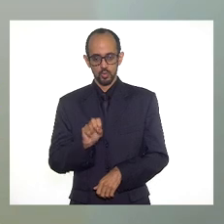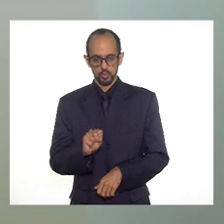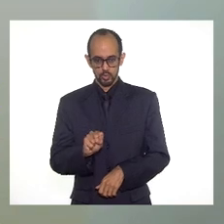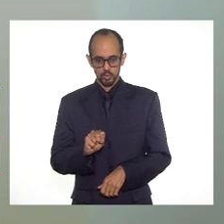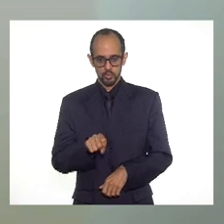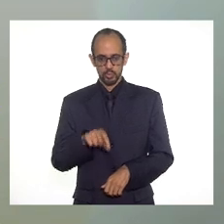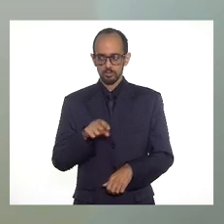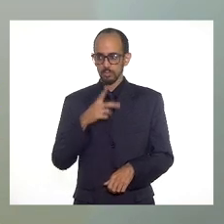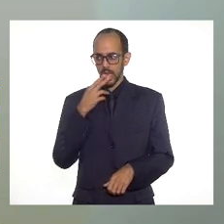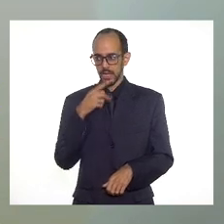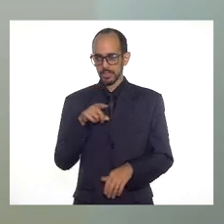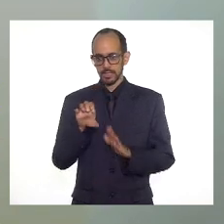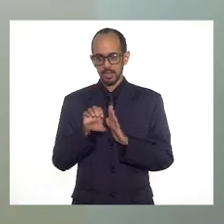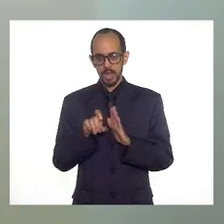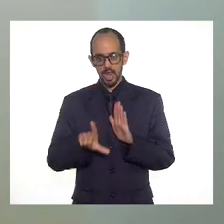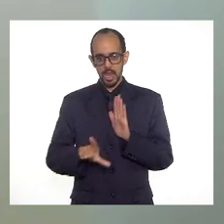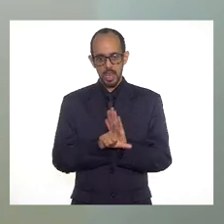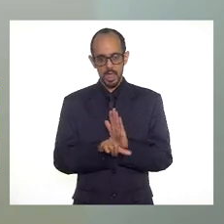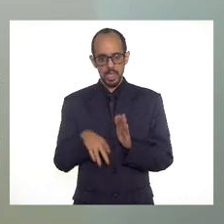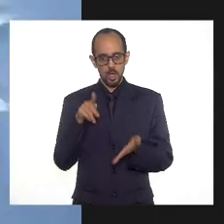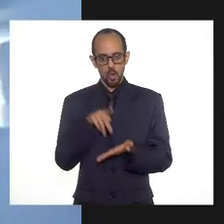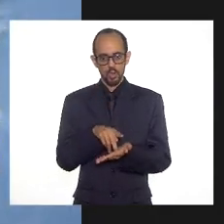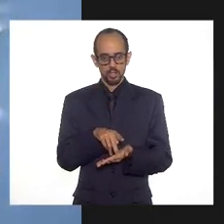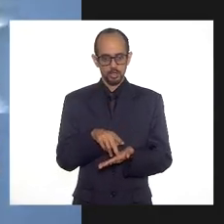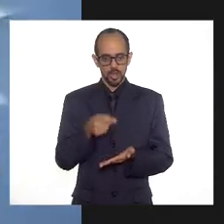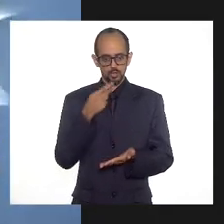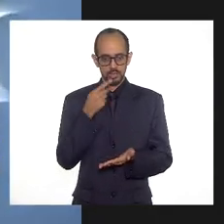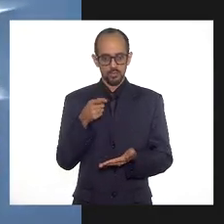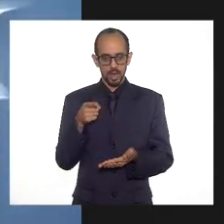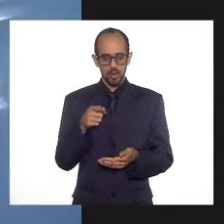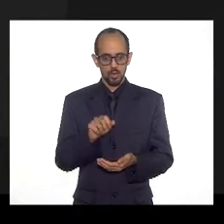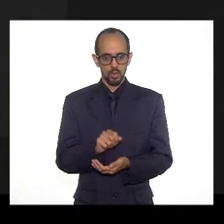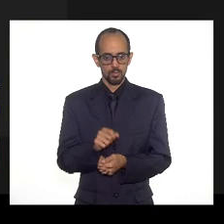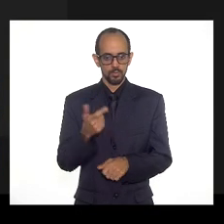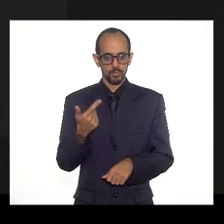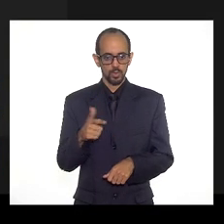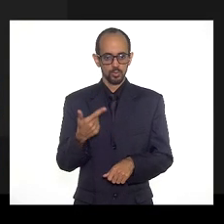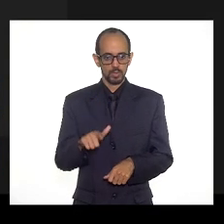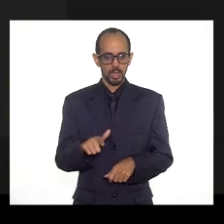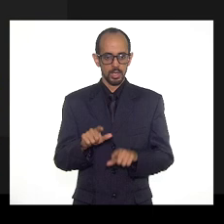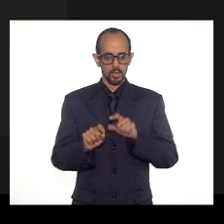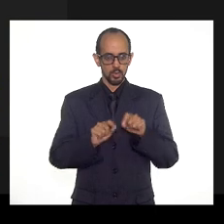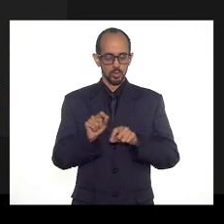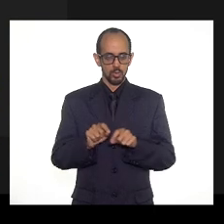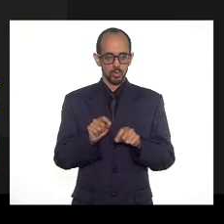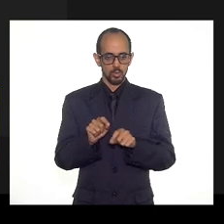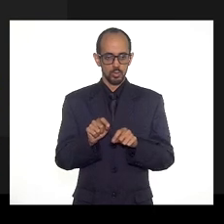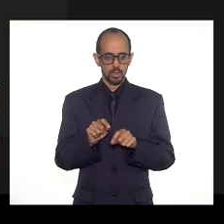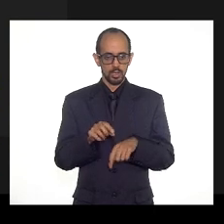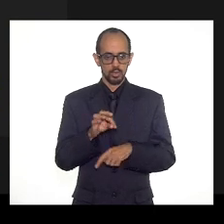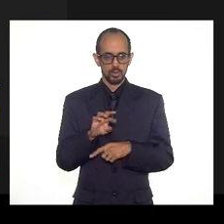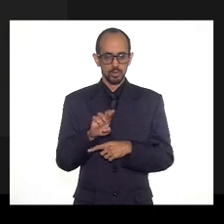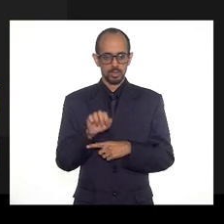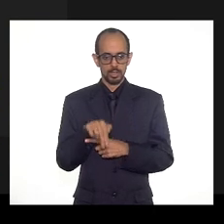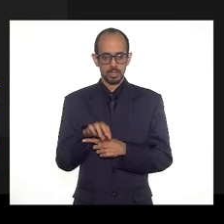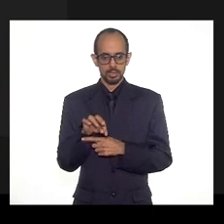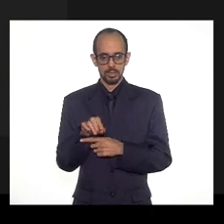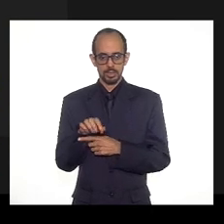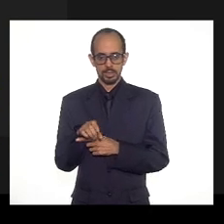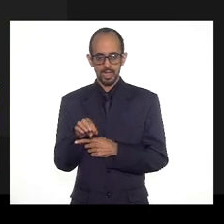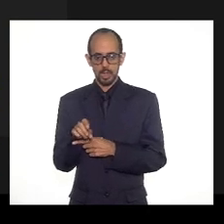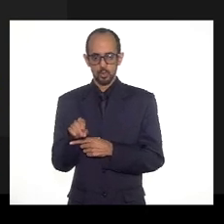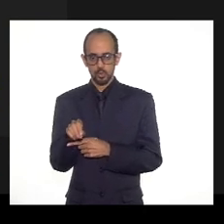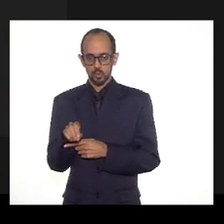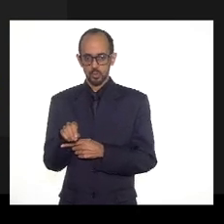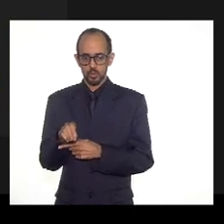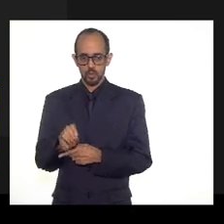acho que na lei original que você está citando aí, não tem, que é o transitado julgado. A excelência é